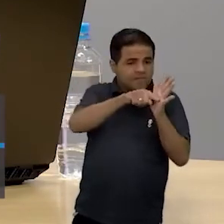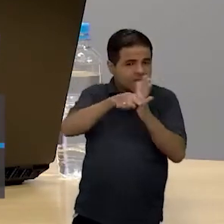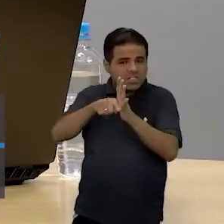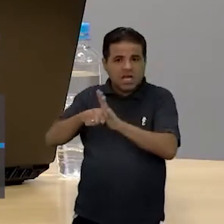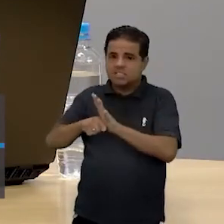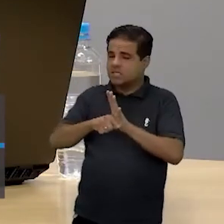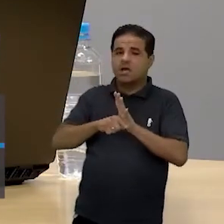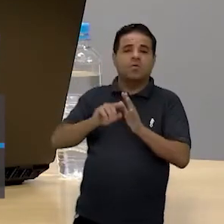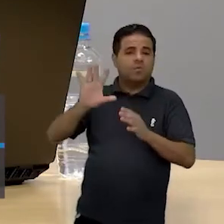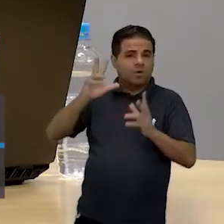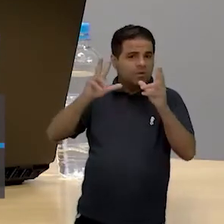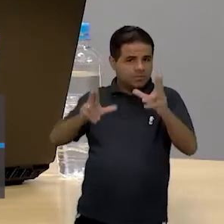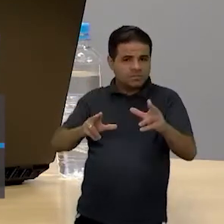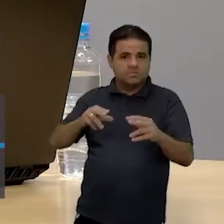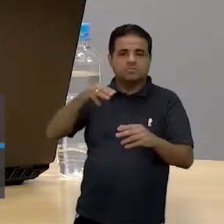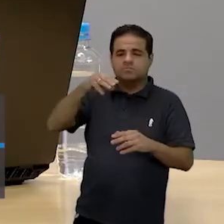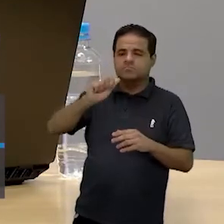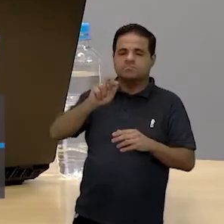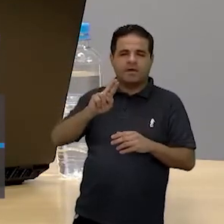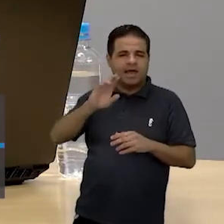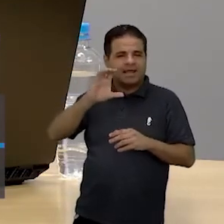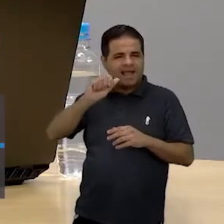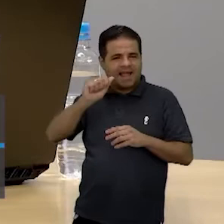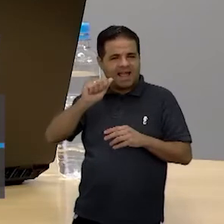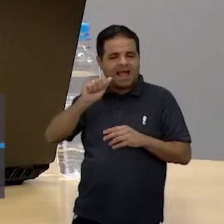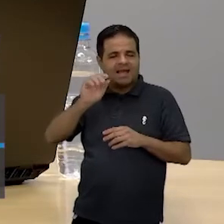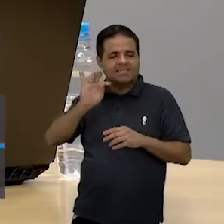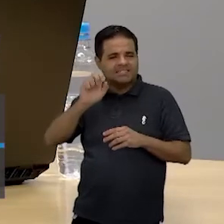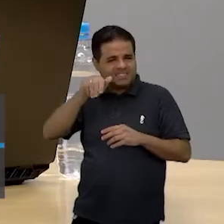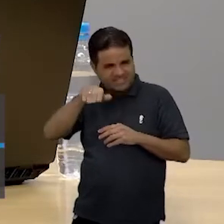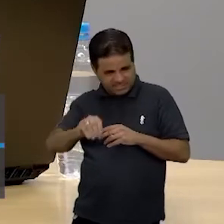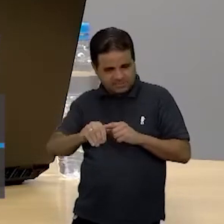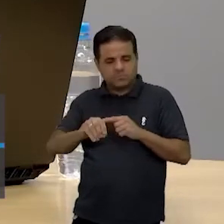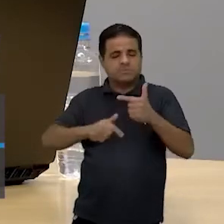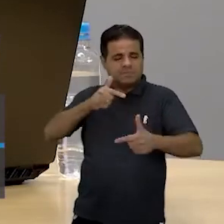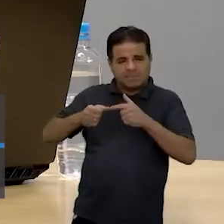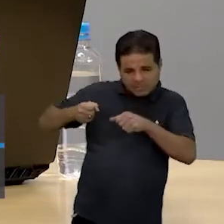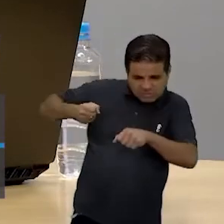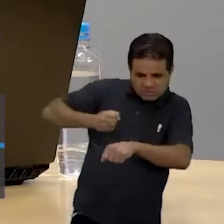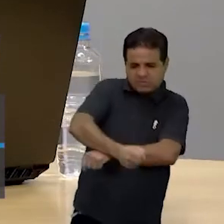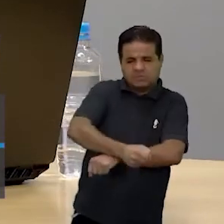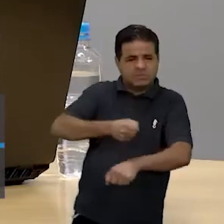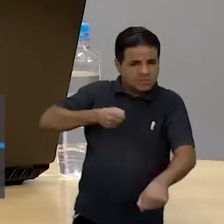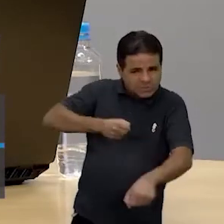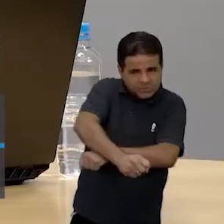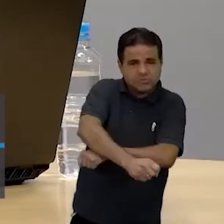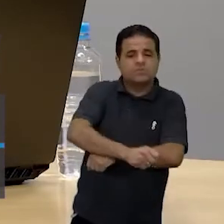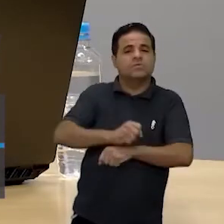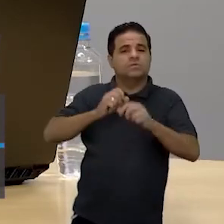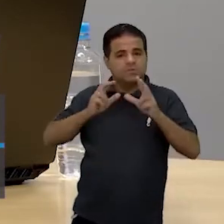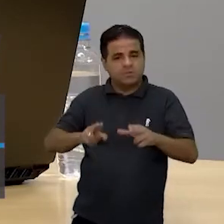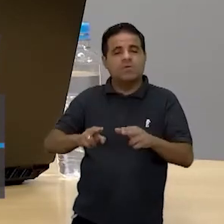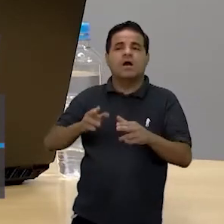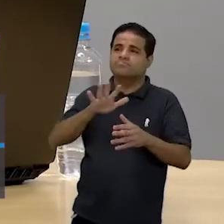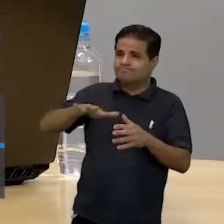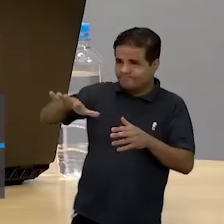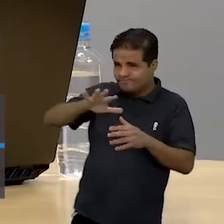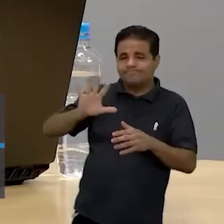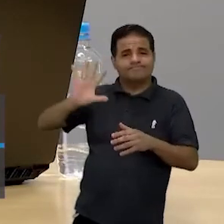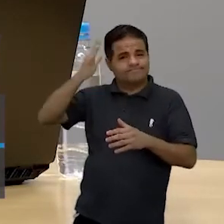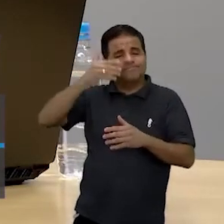investigação, como aconteceu no caso do macartismo, né, questão do trabalho forçado, como no caso dos gulags que